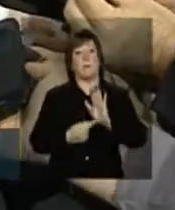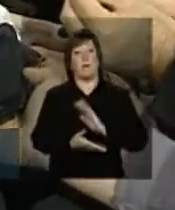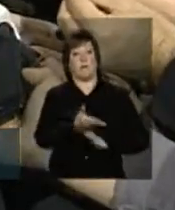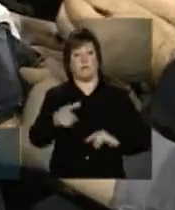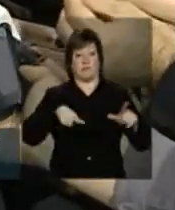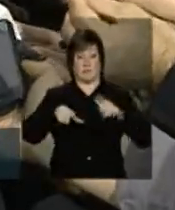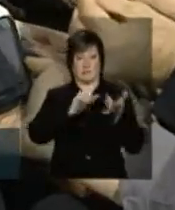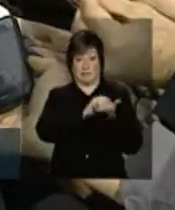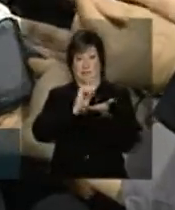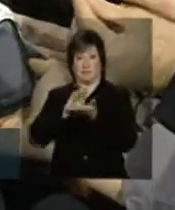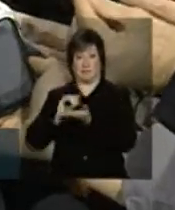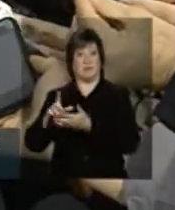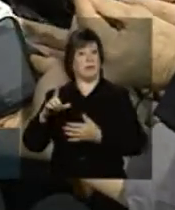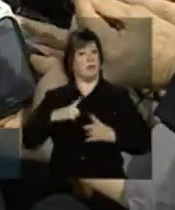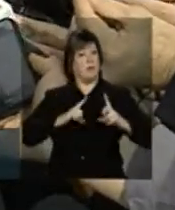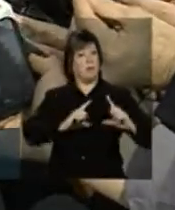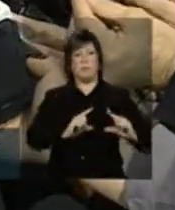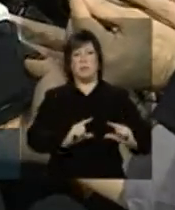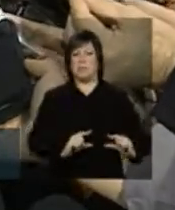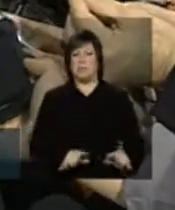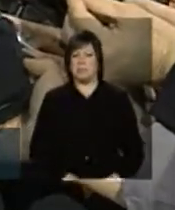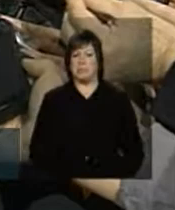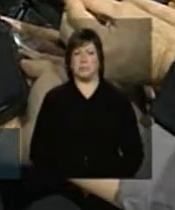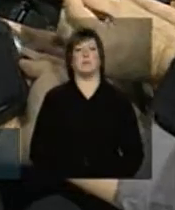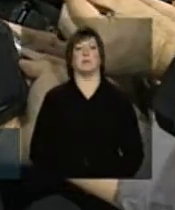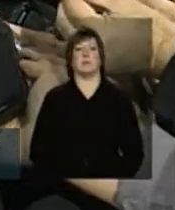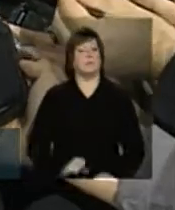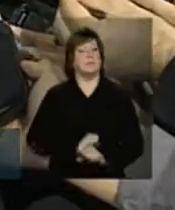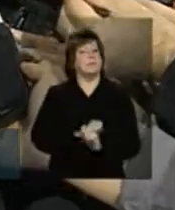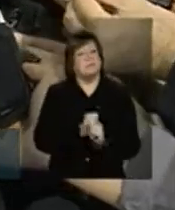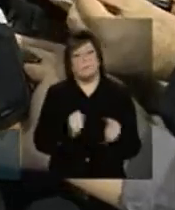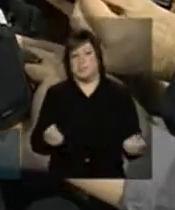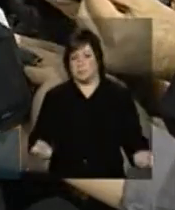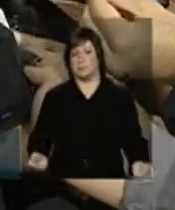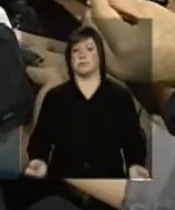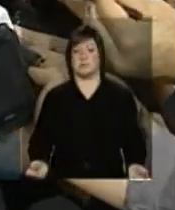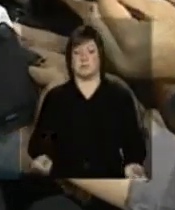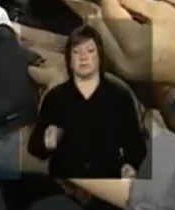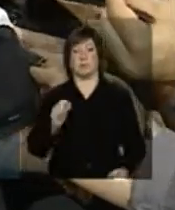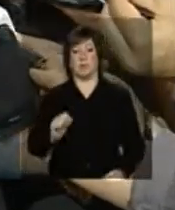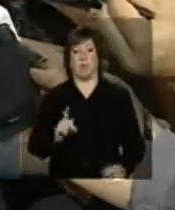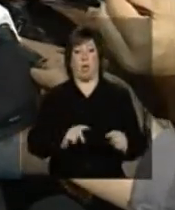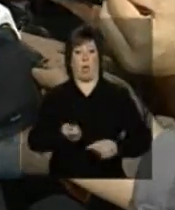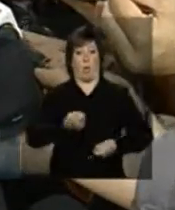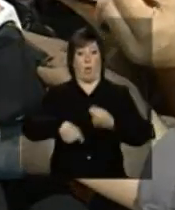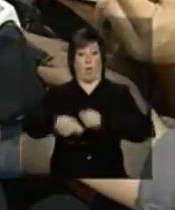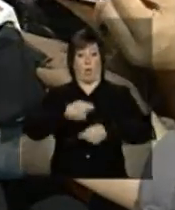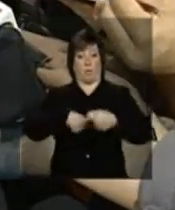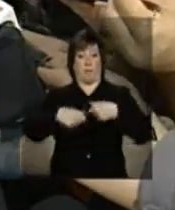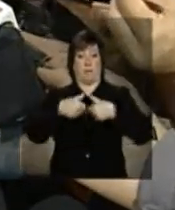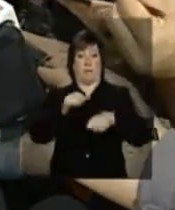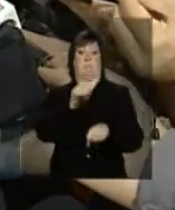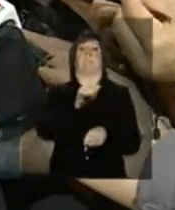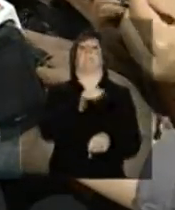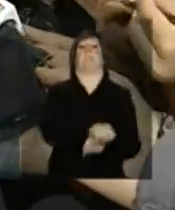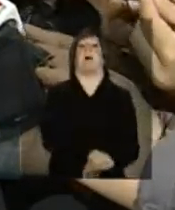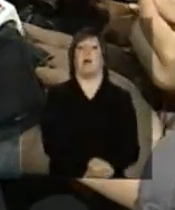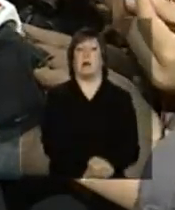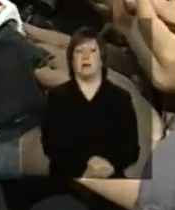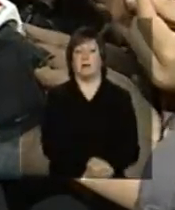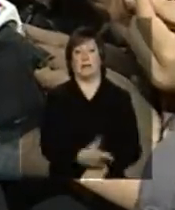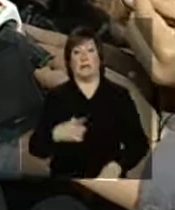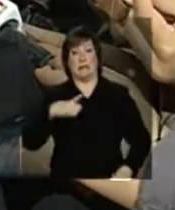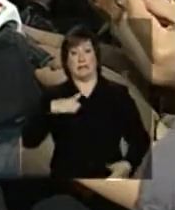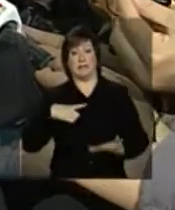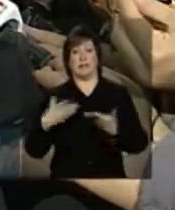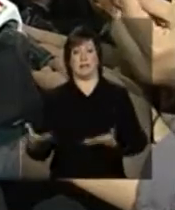desemprego está no seu nível mais baixo. Não é possível que a economia estivesse paralisada tendo